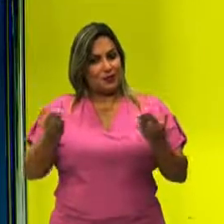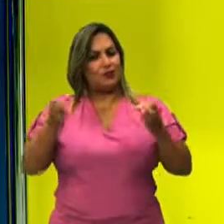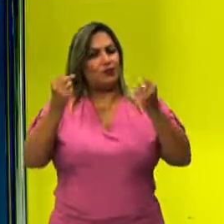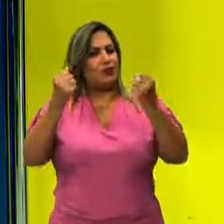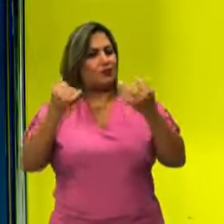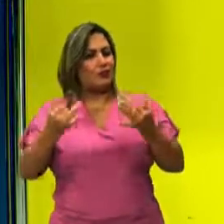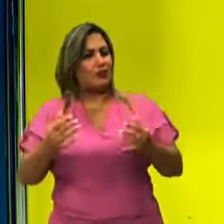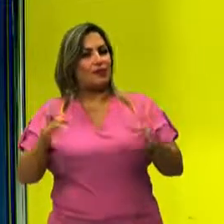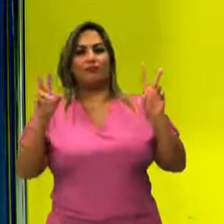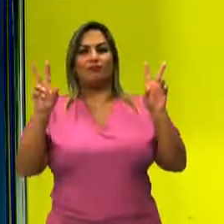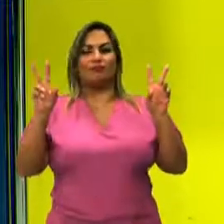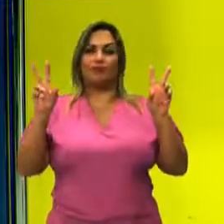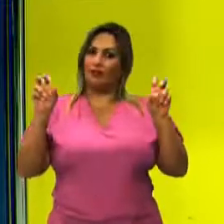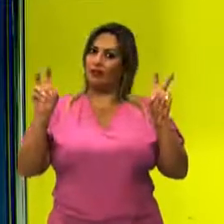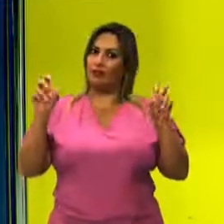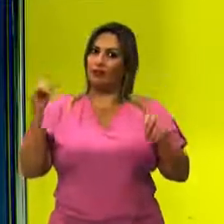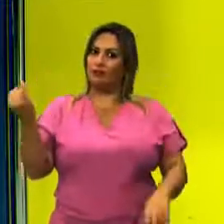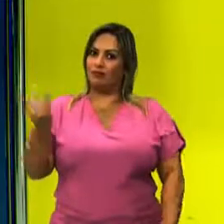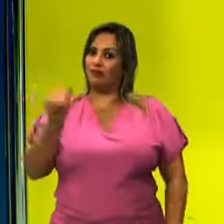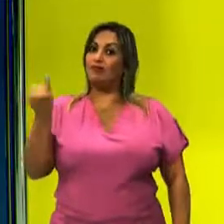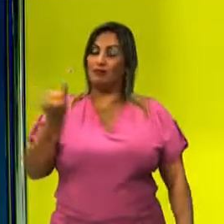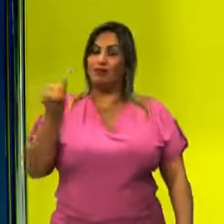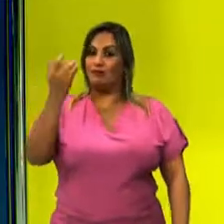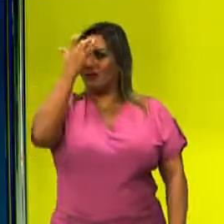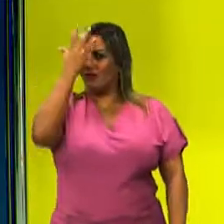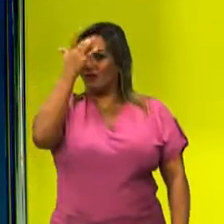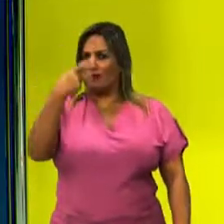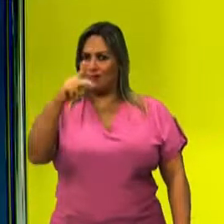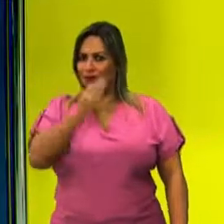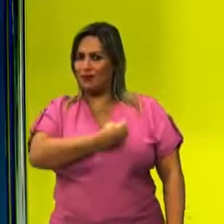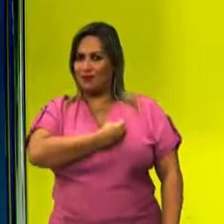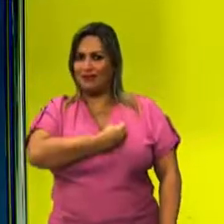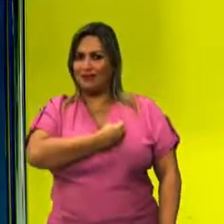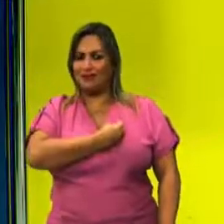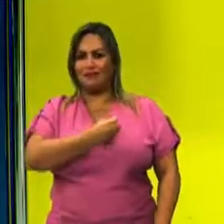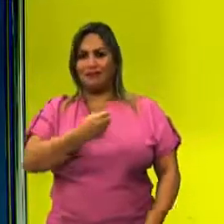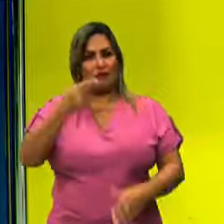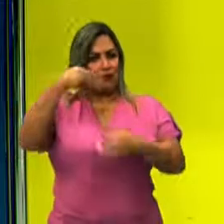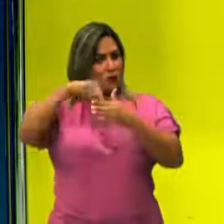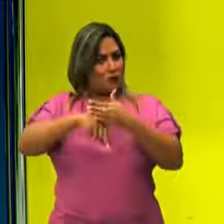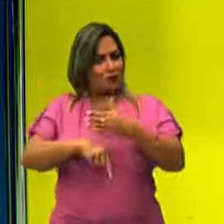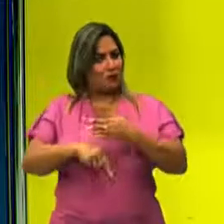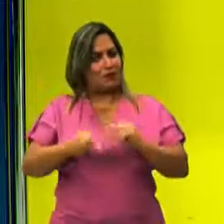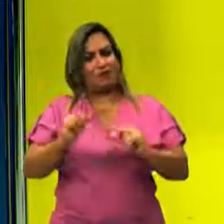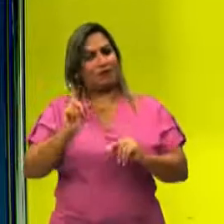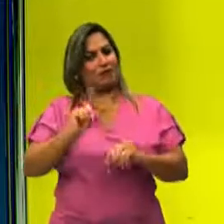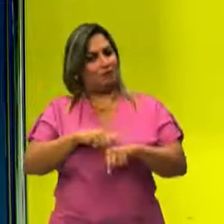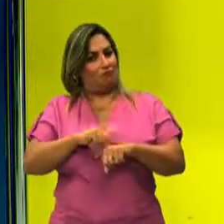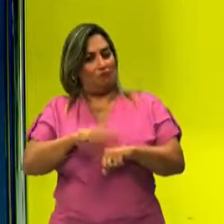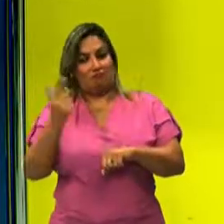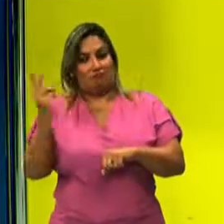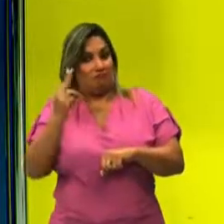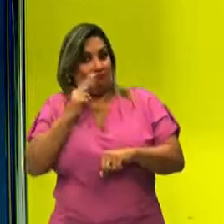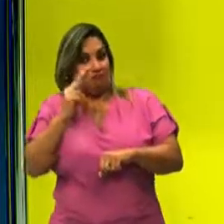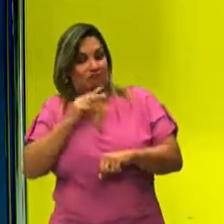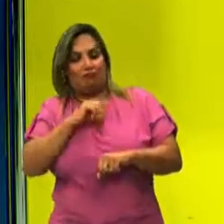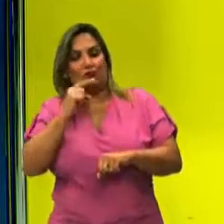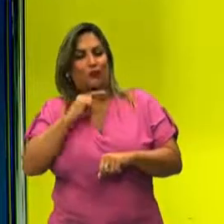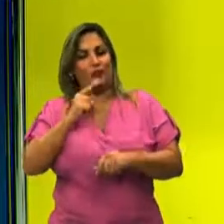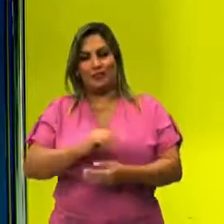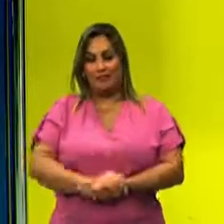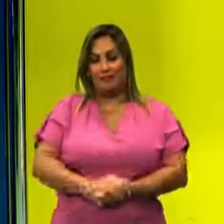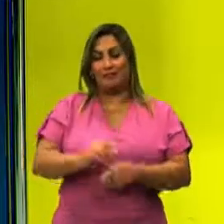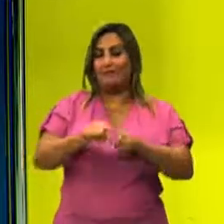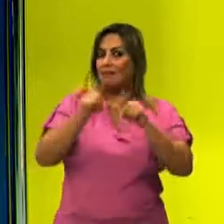eu vou falar sobre um assunto muito importante que Vai facilitar sua vida eu vou aprofundar não pelo tempo mas